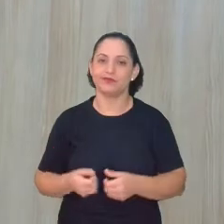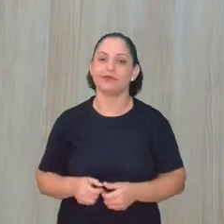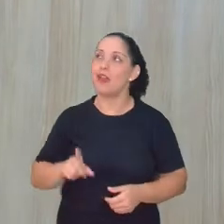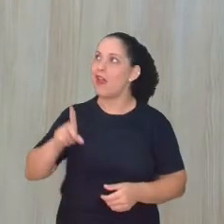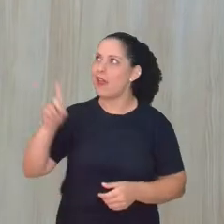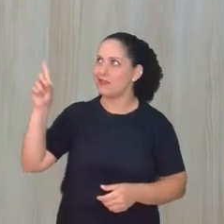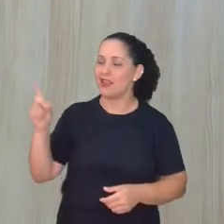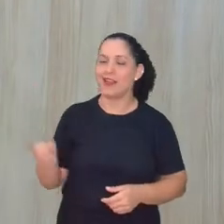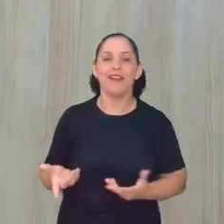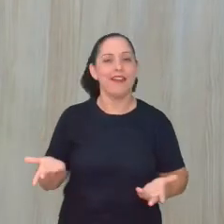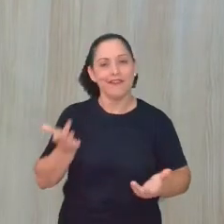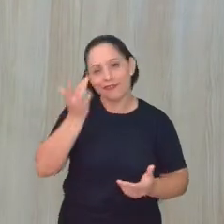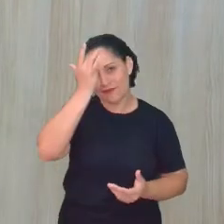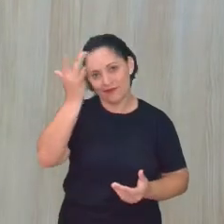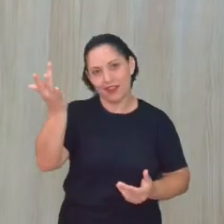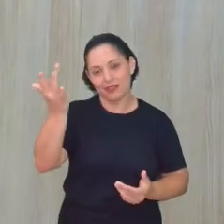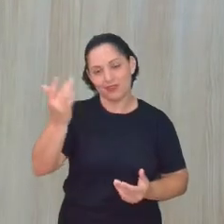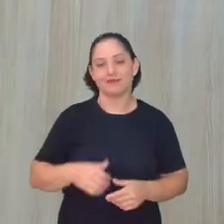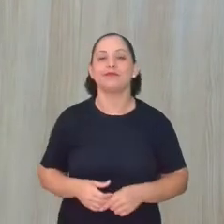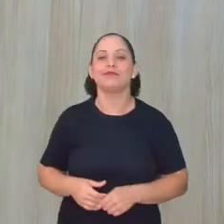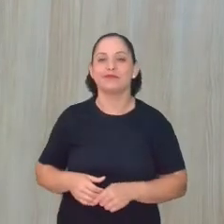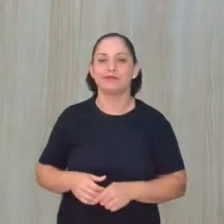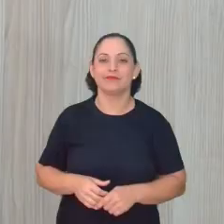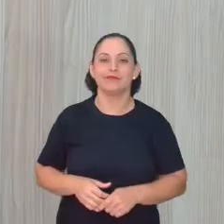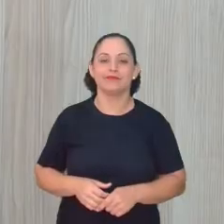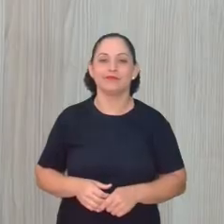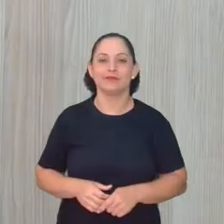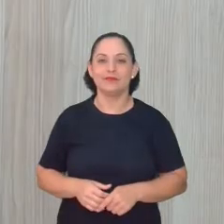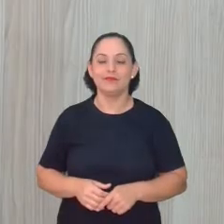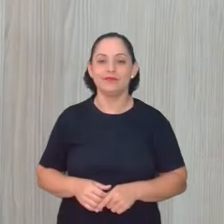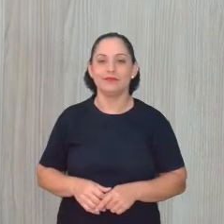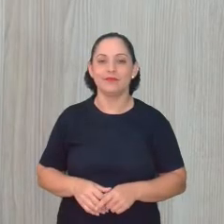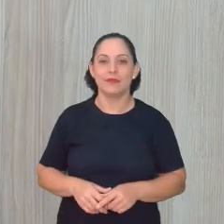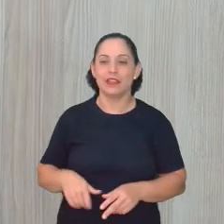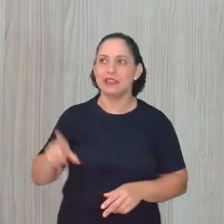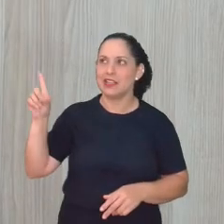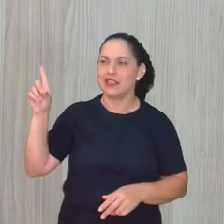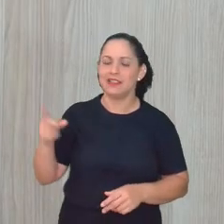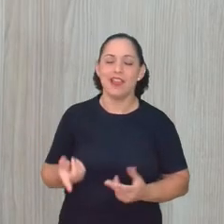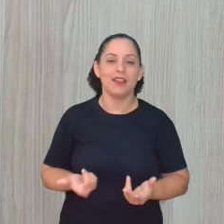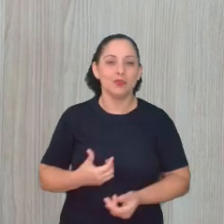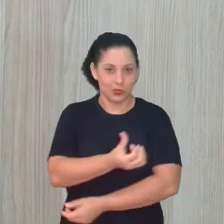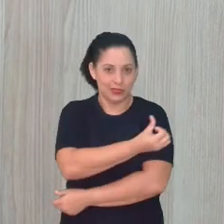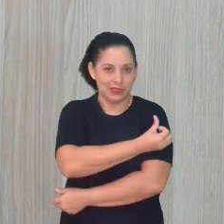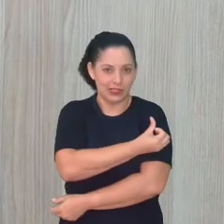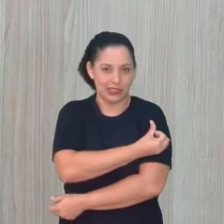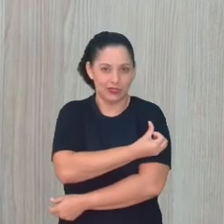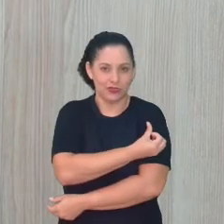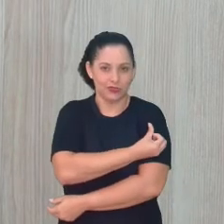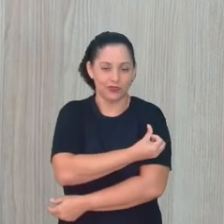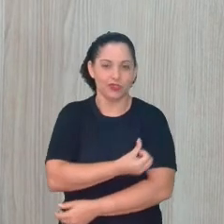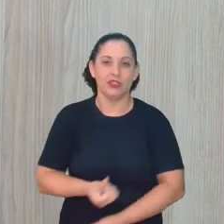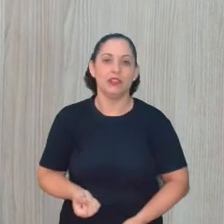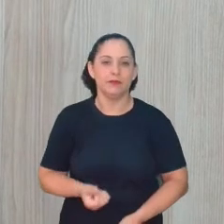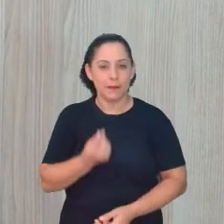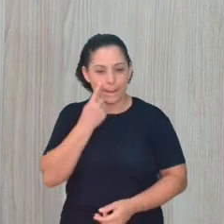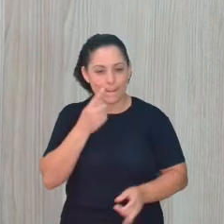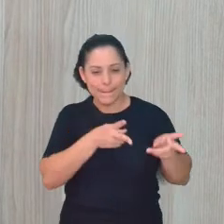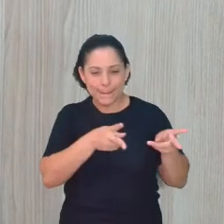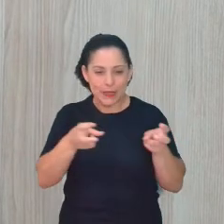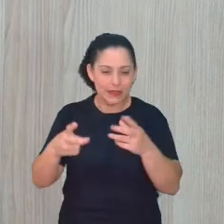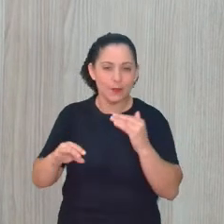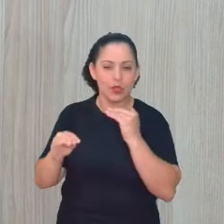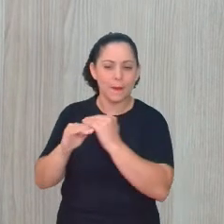aí, fácil de verdade, não foi, professor? Isso nada mais é, Pedro, que quando a gente tá lá no 6º ano, né, aqueles padrão, né, que a gente observa. Eu